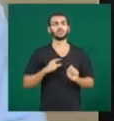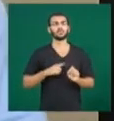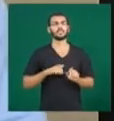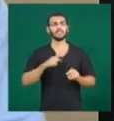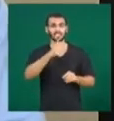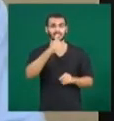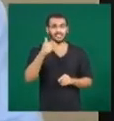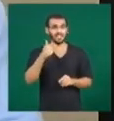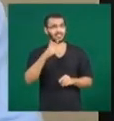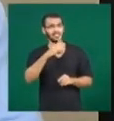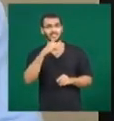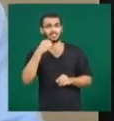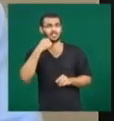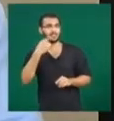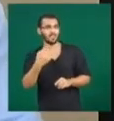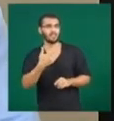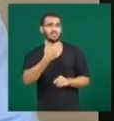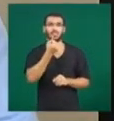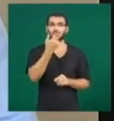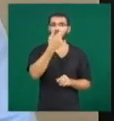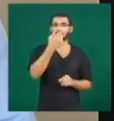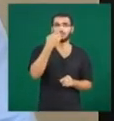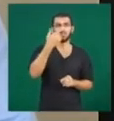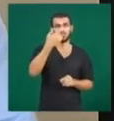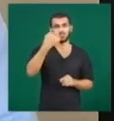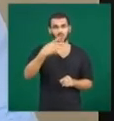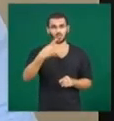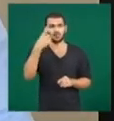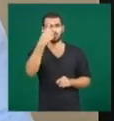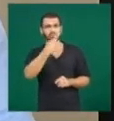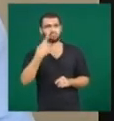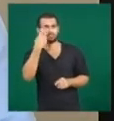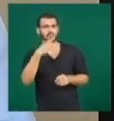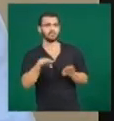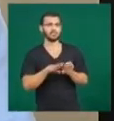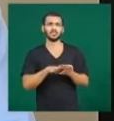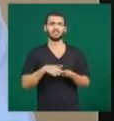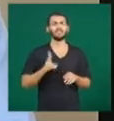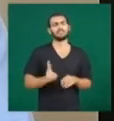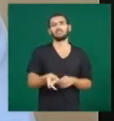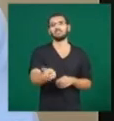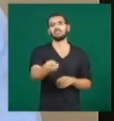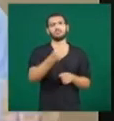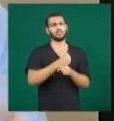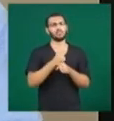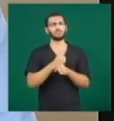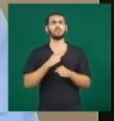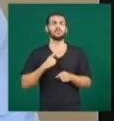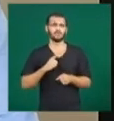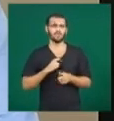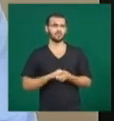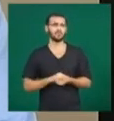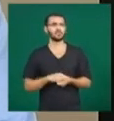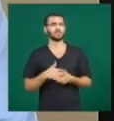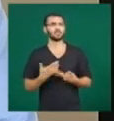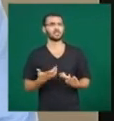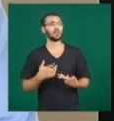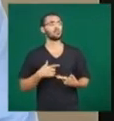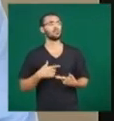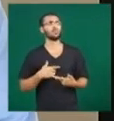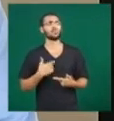7 dias por semana, 24 horas, 7 dias por semana, 365 dias por ano. Será